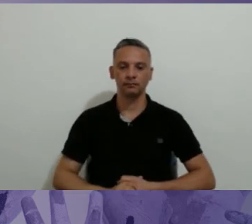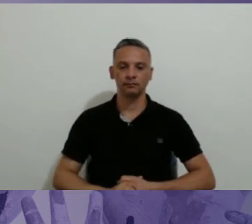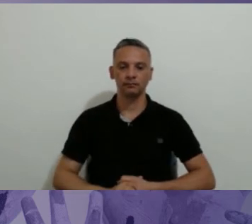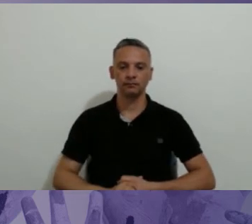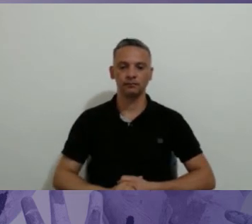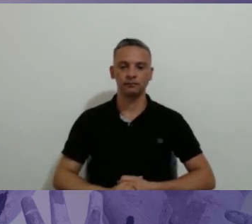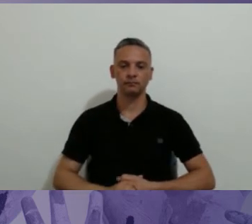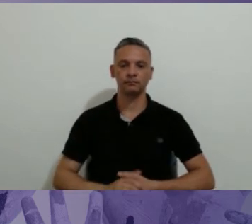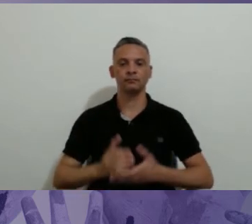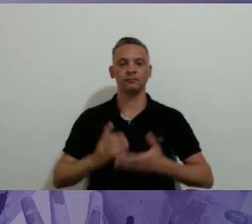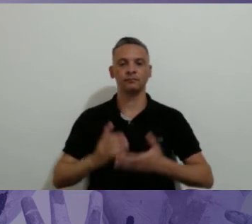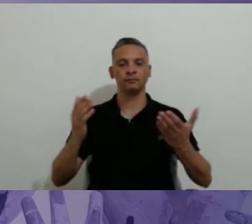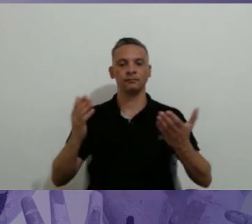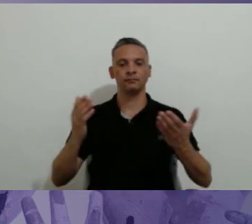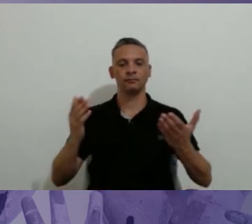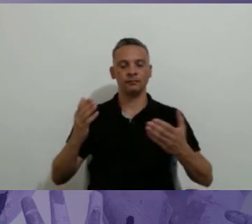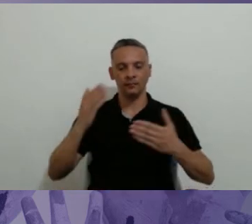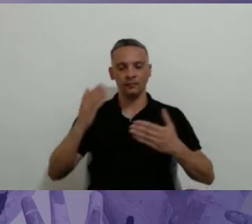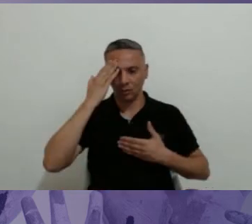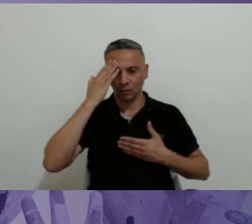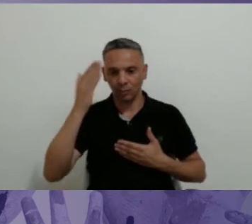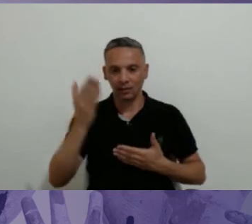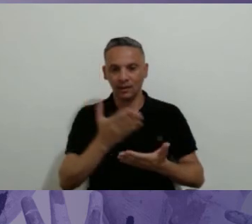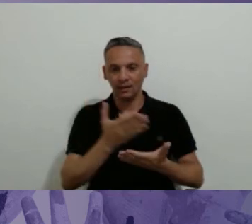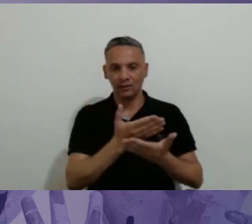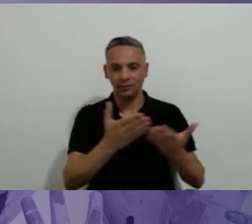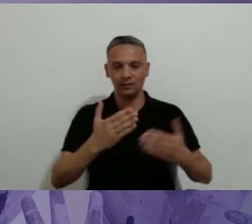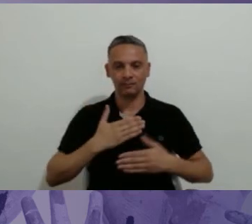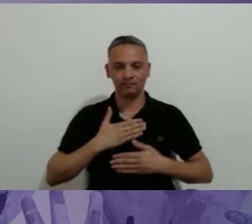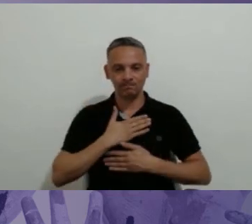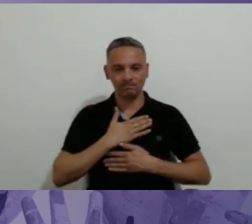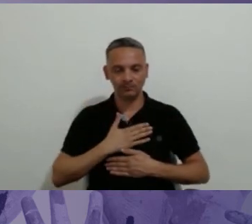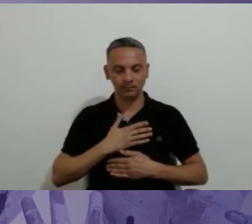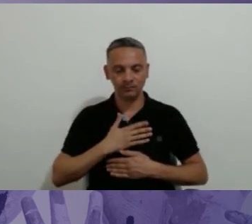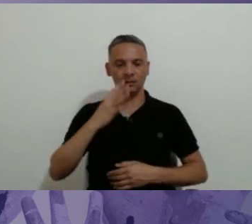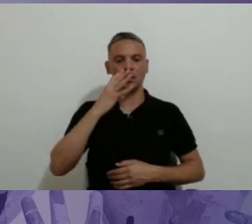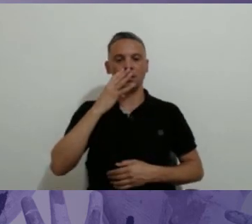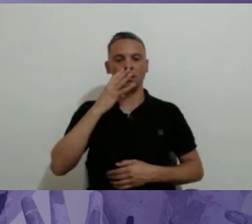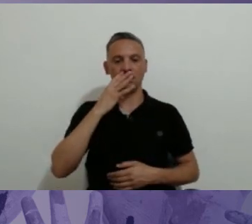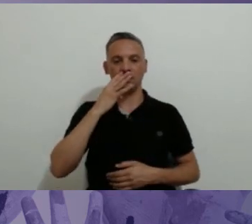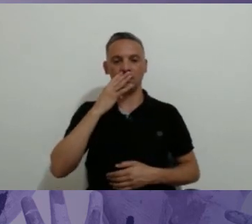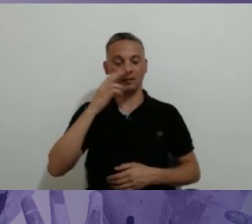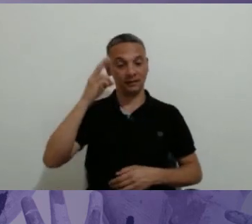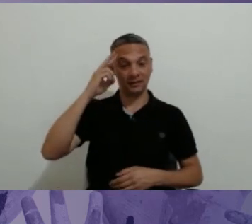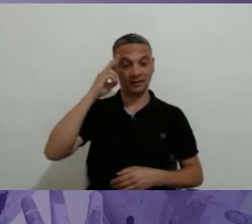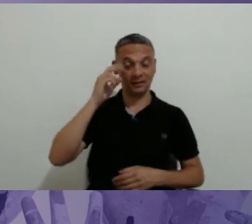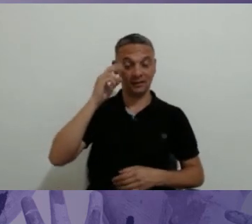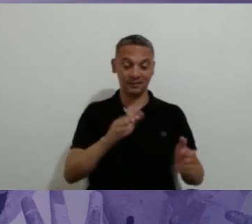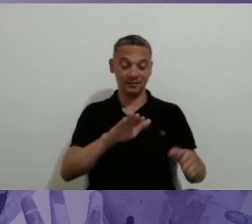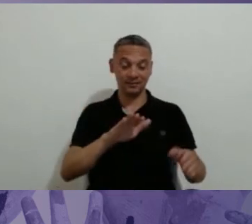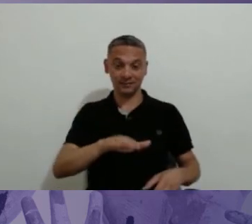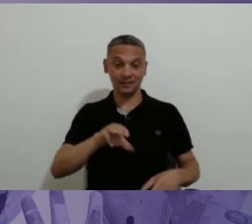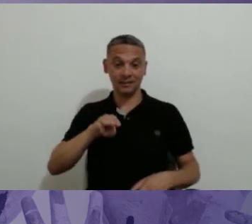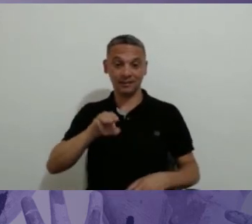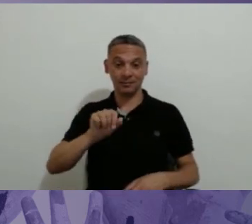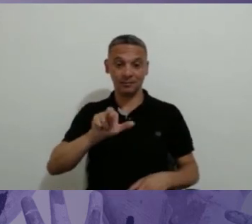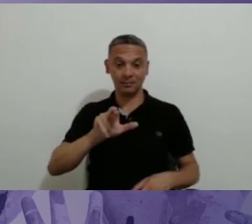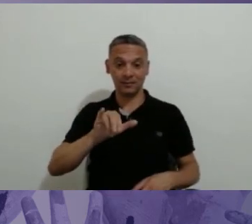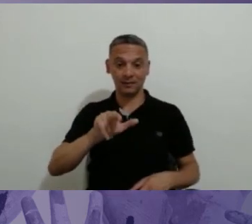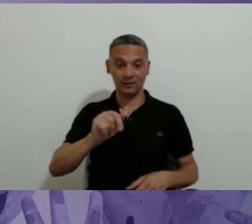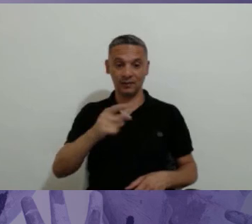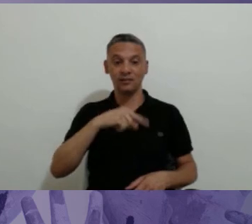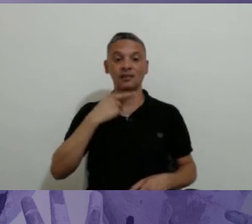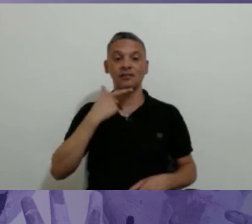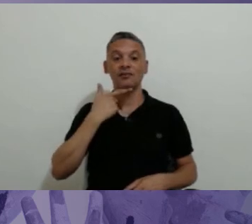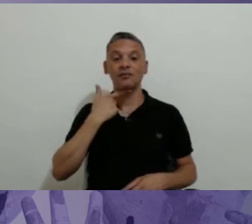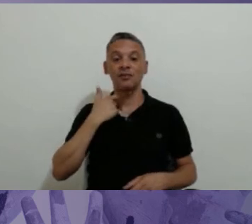Muito obrigada, Diana e Thaís. Foi uma surpresa ter a história da Marina. E eu acho que é isso que nós desejamos, né?